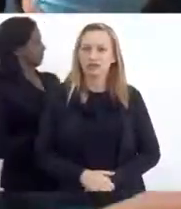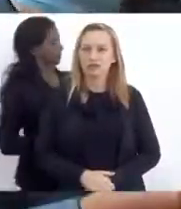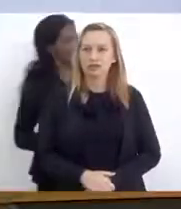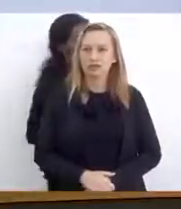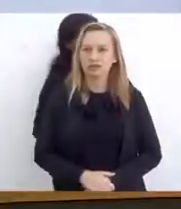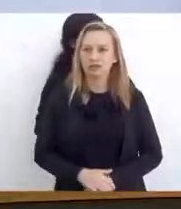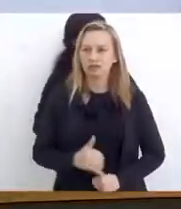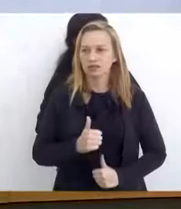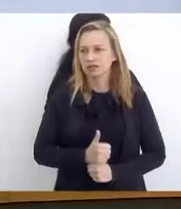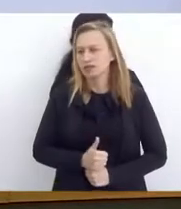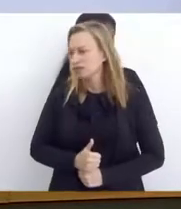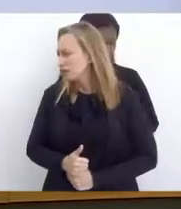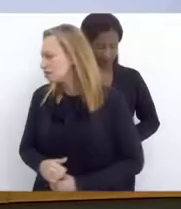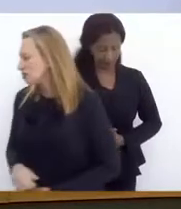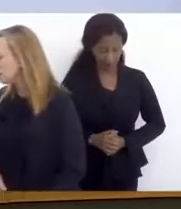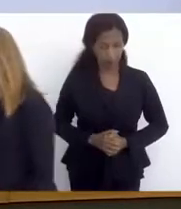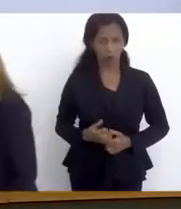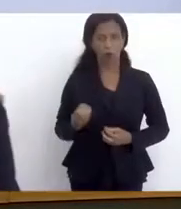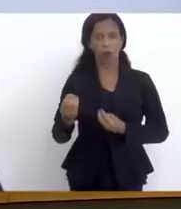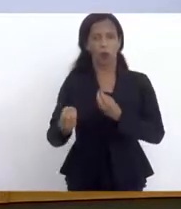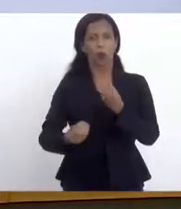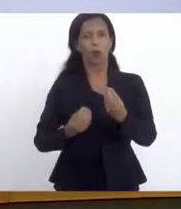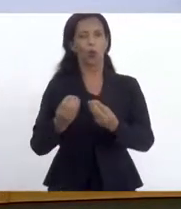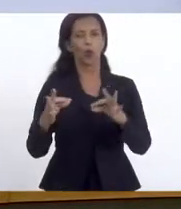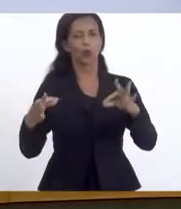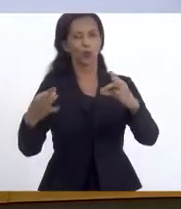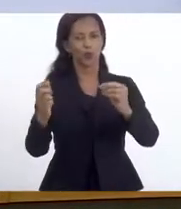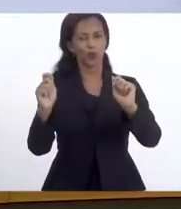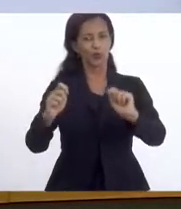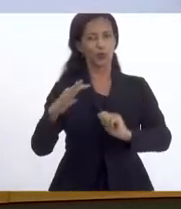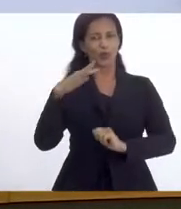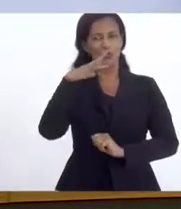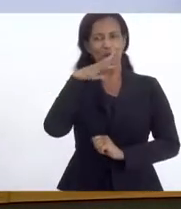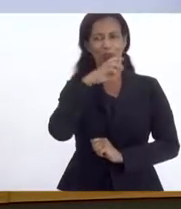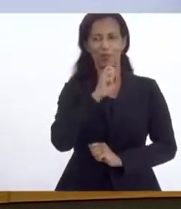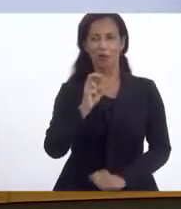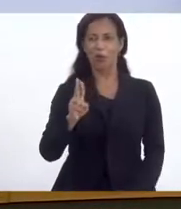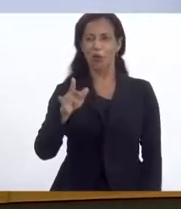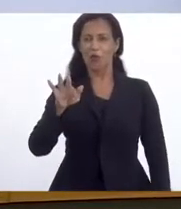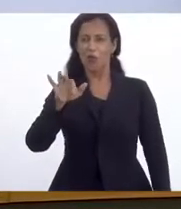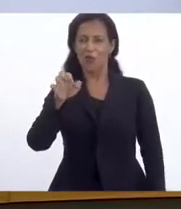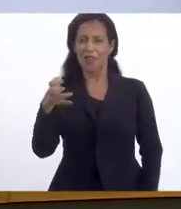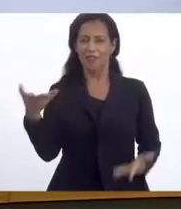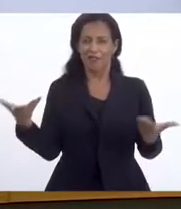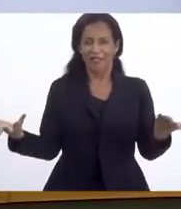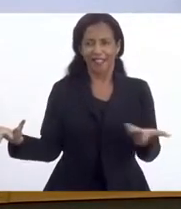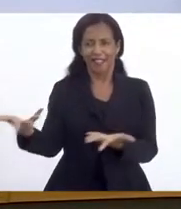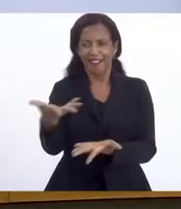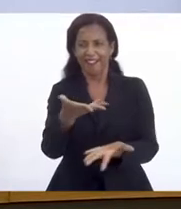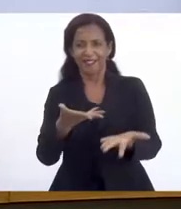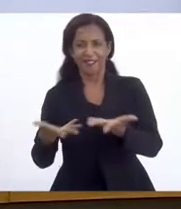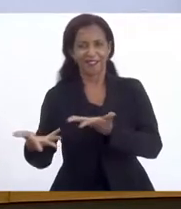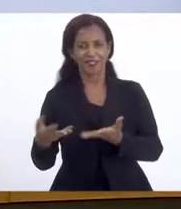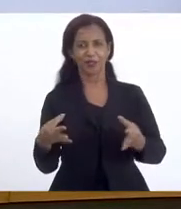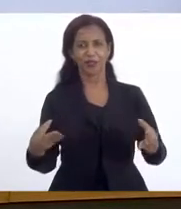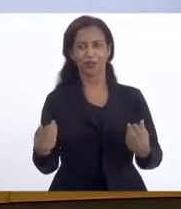Bom, todos podem perceber o calorosa recepção que a UENF está fazendo para todos aqui hoje,